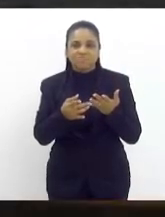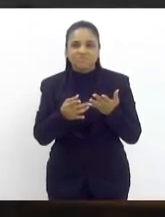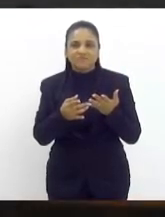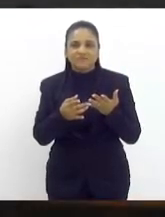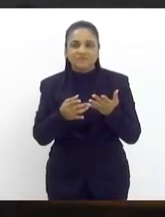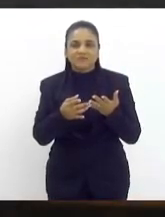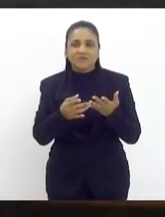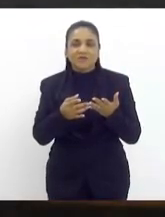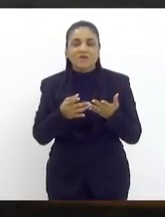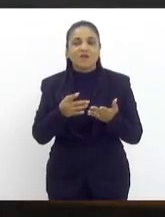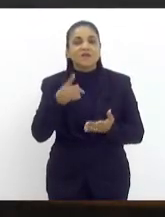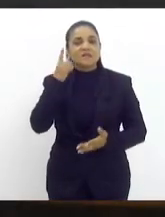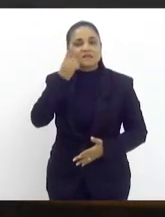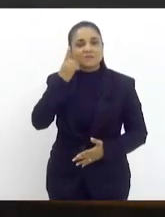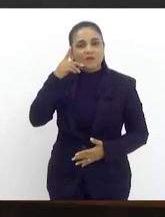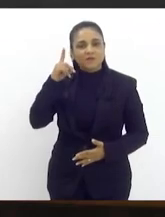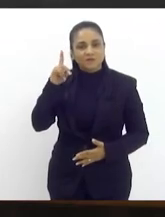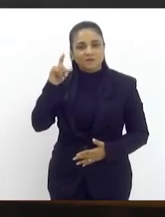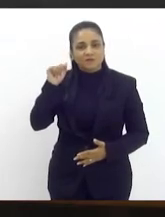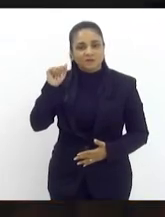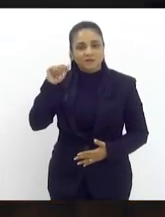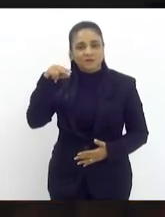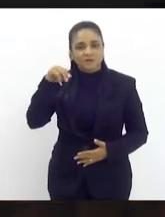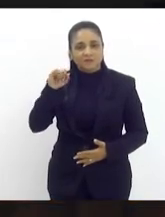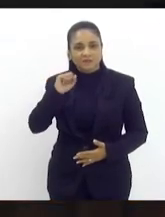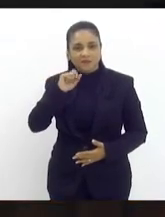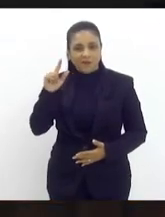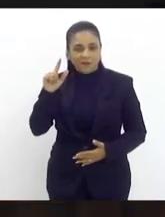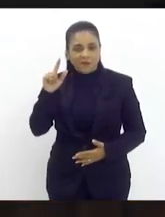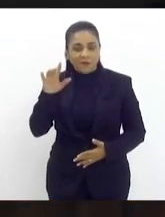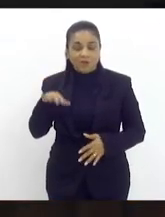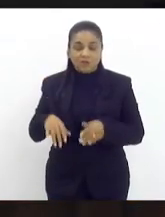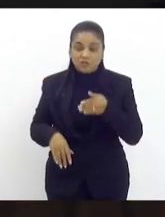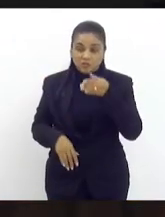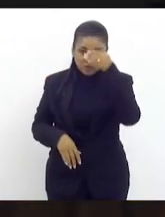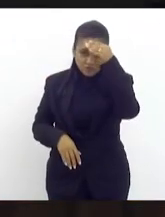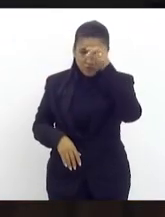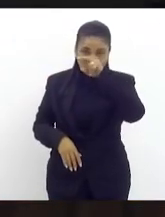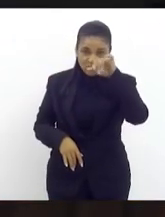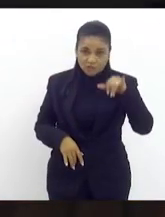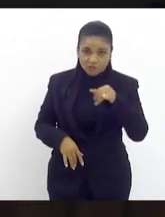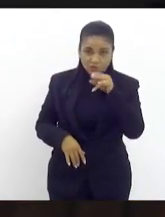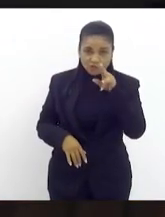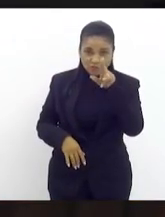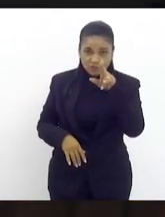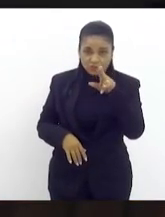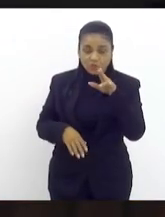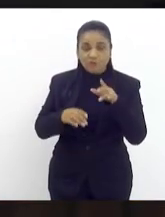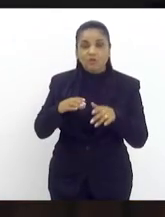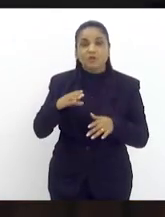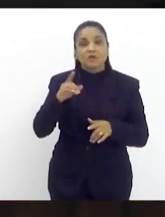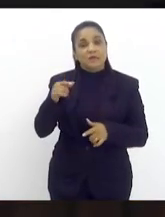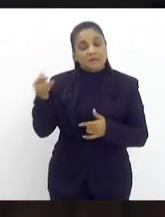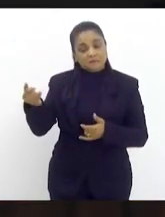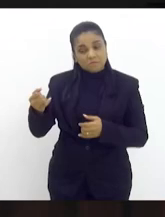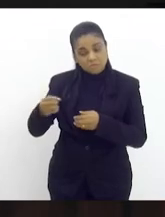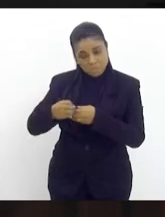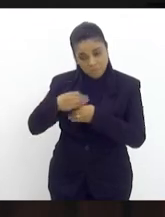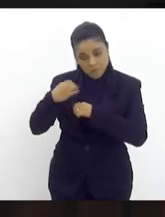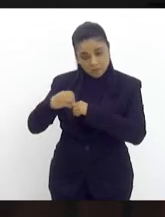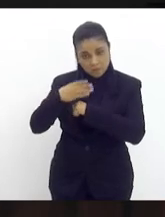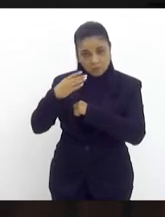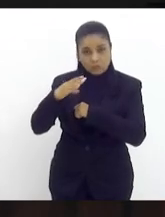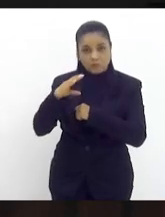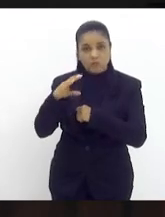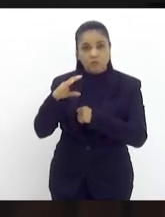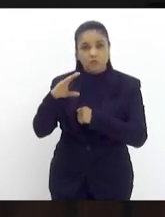Deputado Daniel Liberon. A gente, Tia Ju, segundo o deputado Chico Machado passou, a gente está conseguindo ouvir o